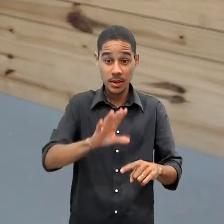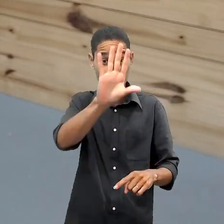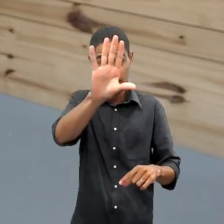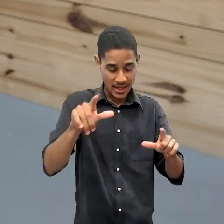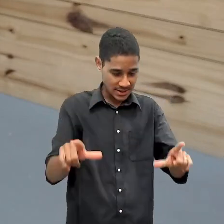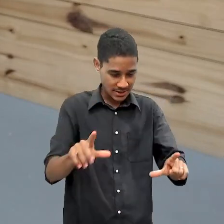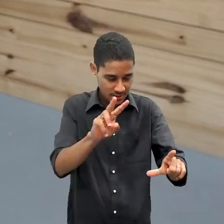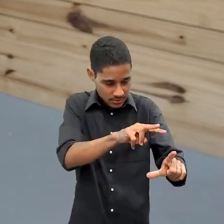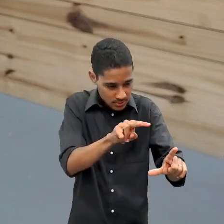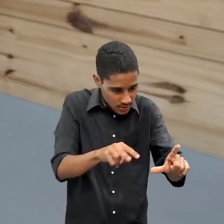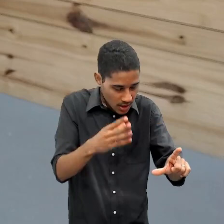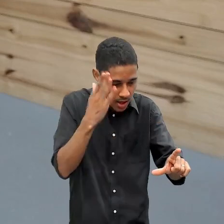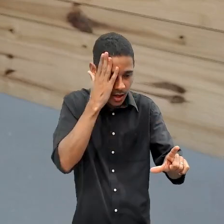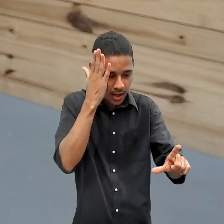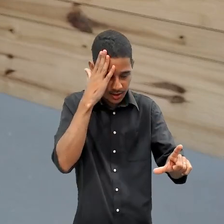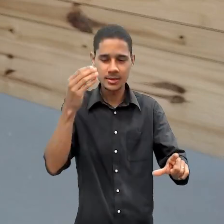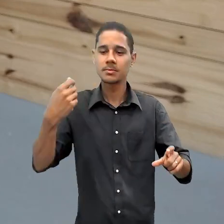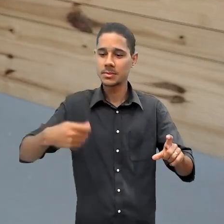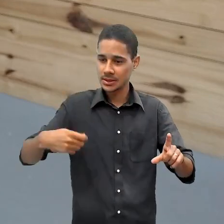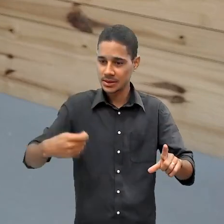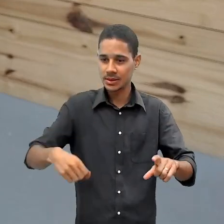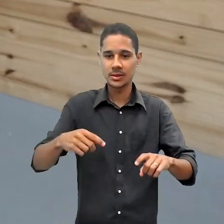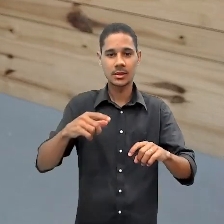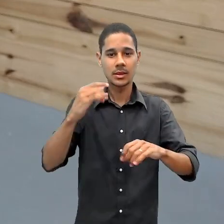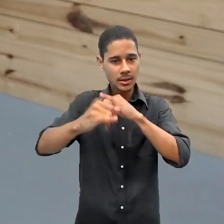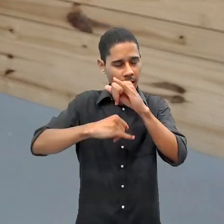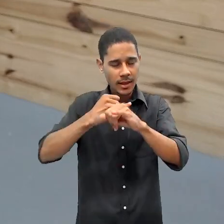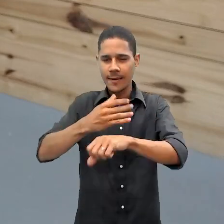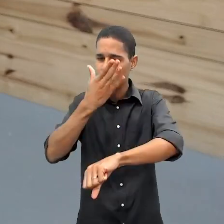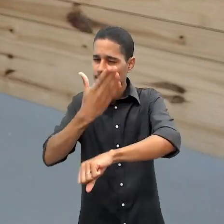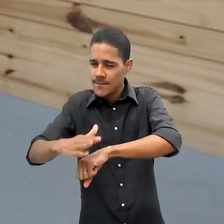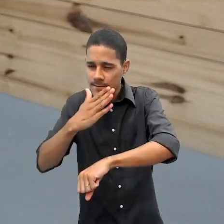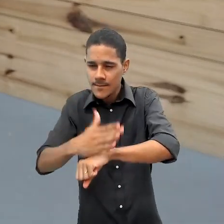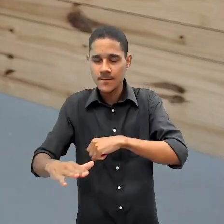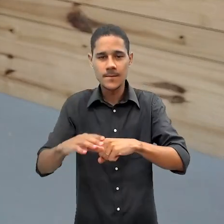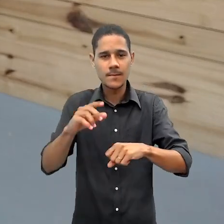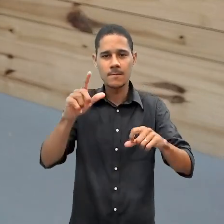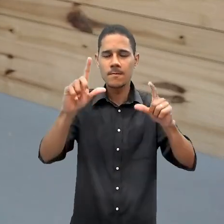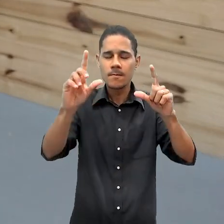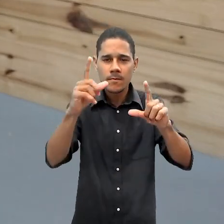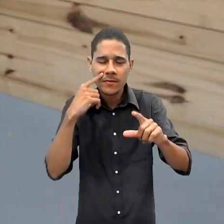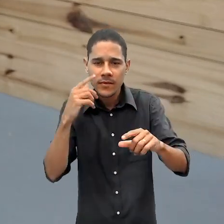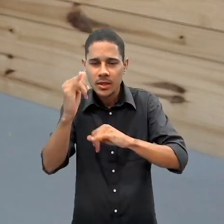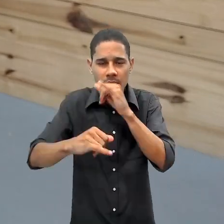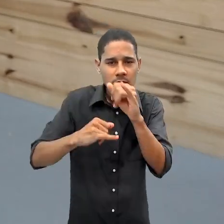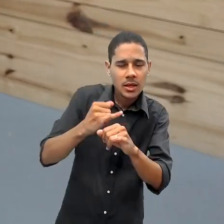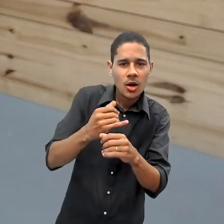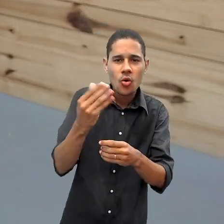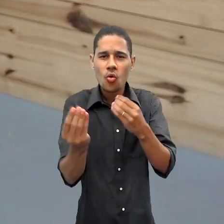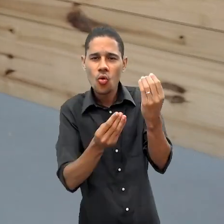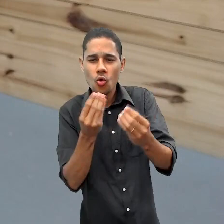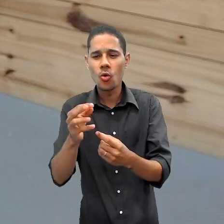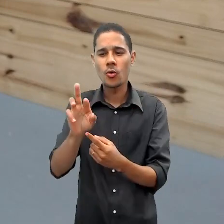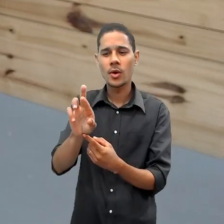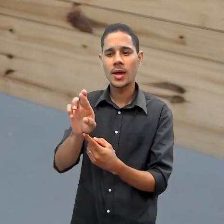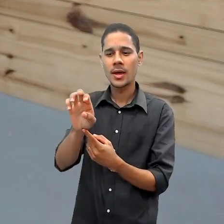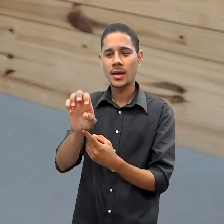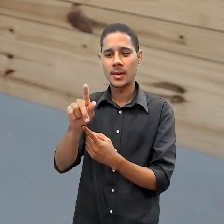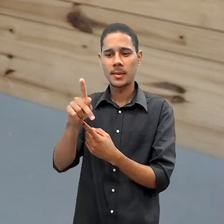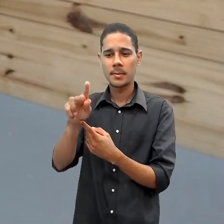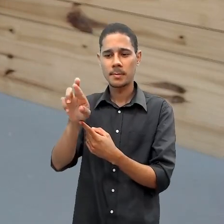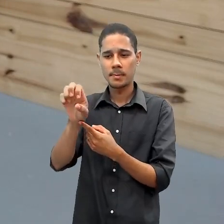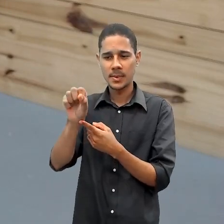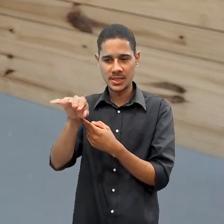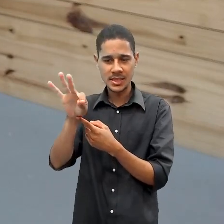né? E é sempre bom praticar, buscar na internet, né, formas de representação né? Para que a gente domine o